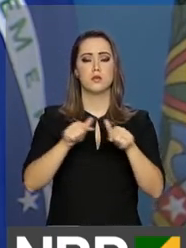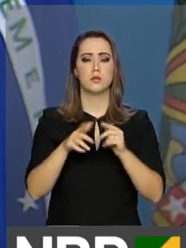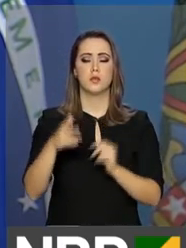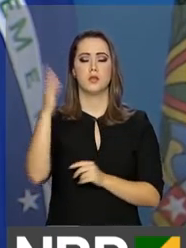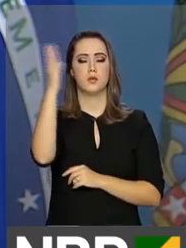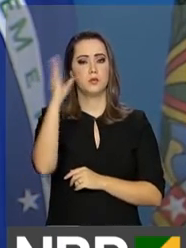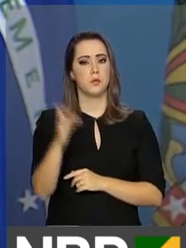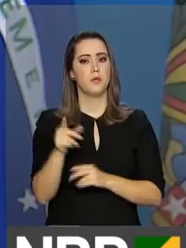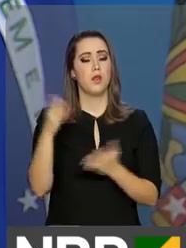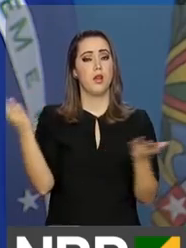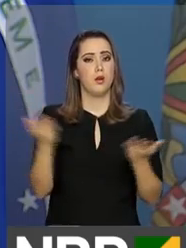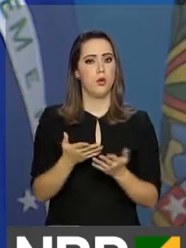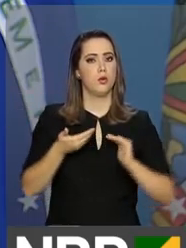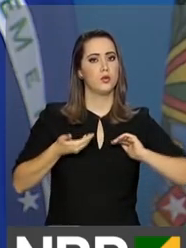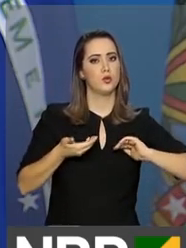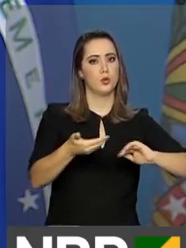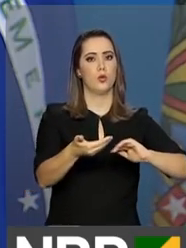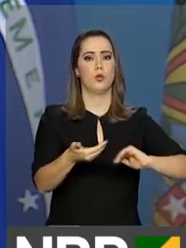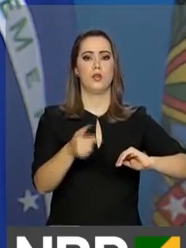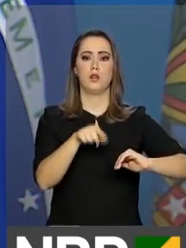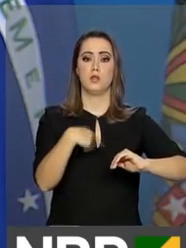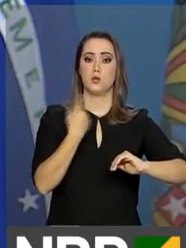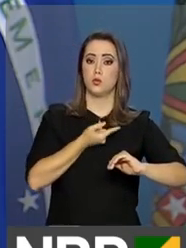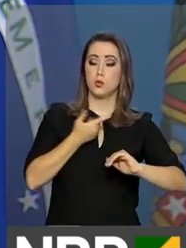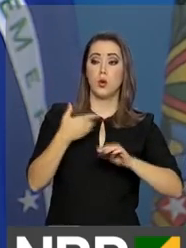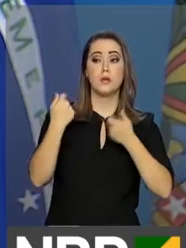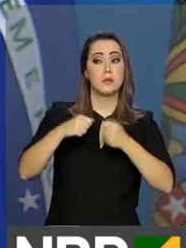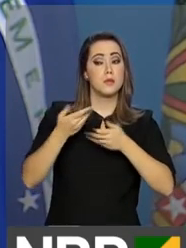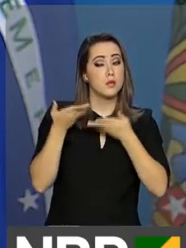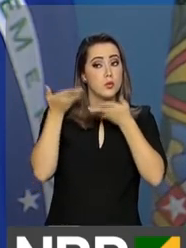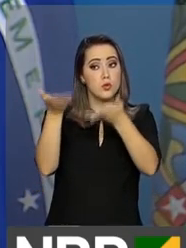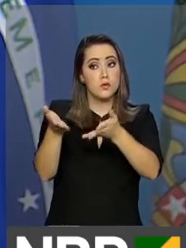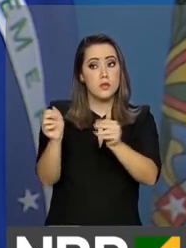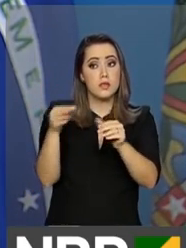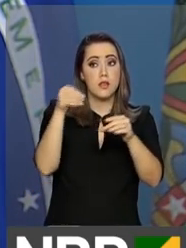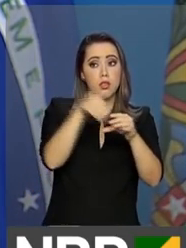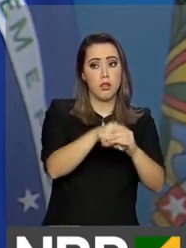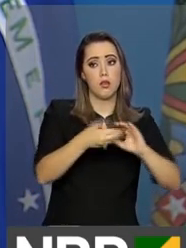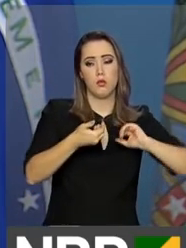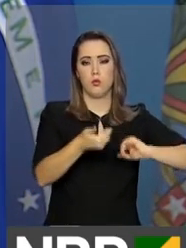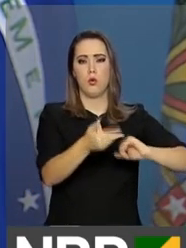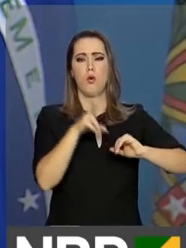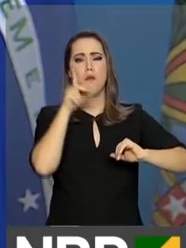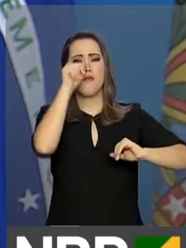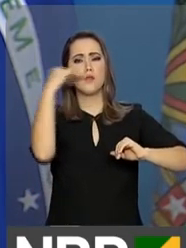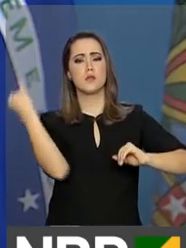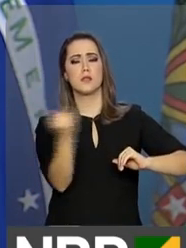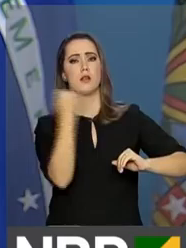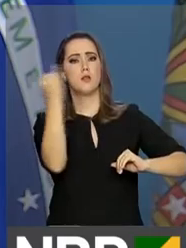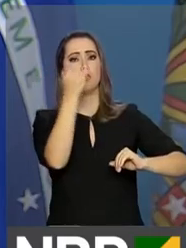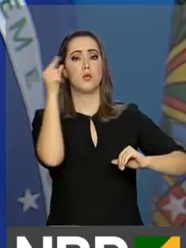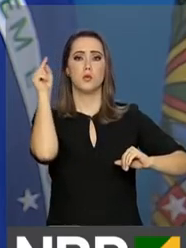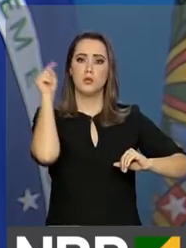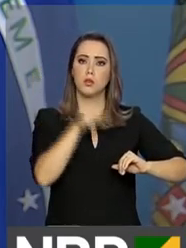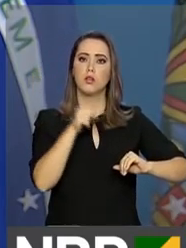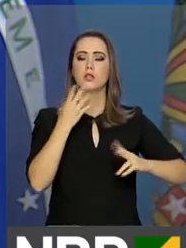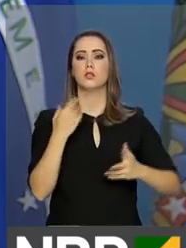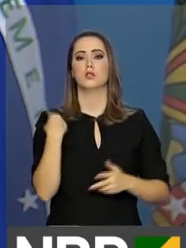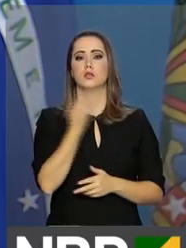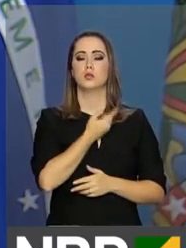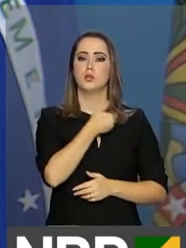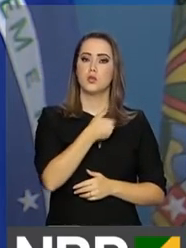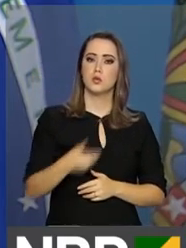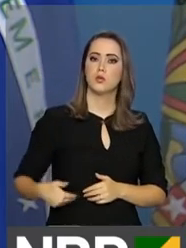novamente no Congresso Nacional. Nós contamos muito com você no Congresso Nacional, como uma força relevante do